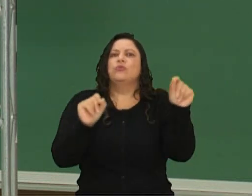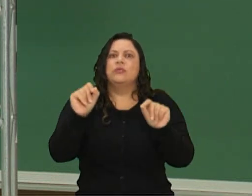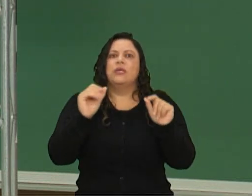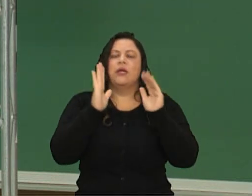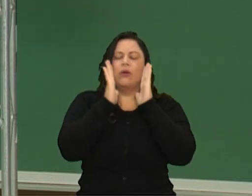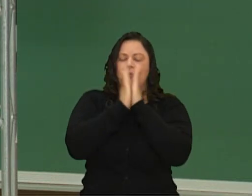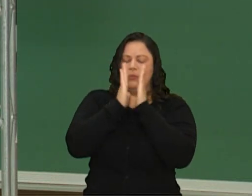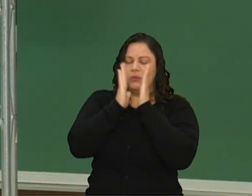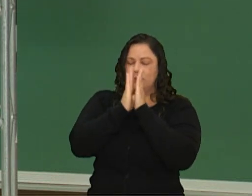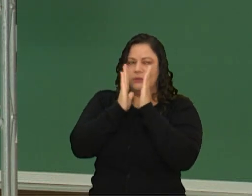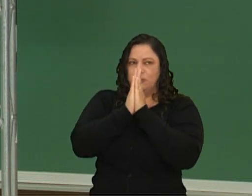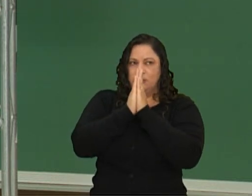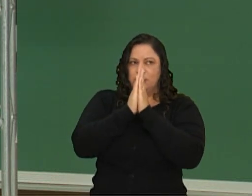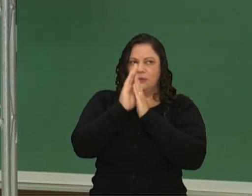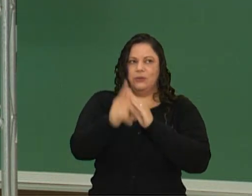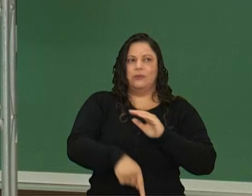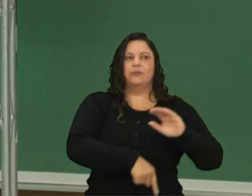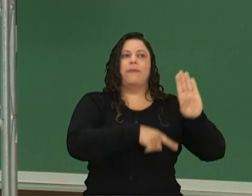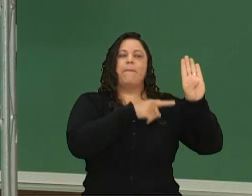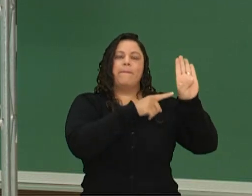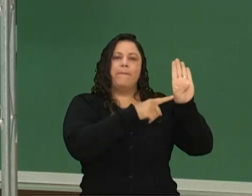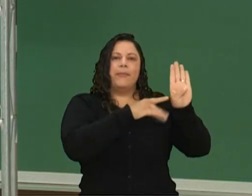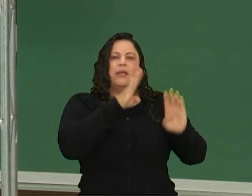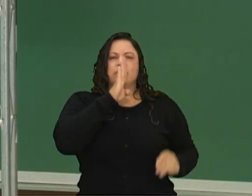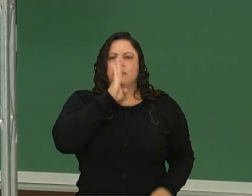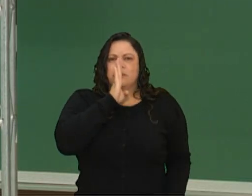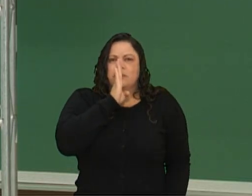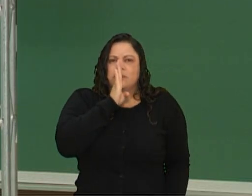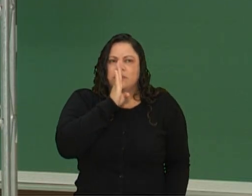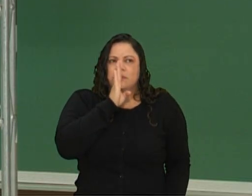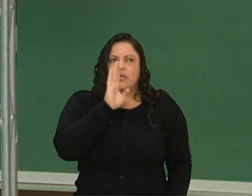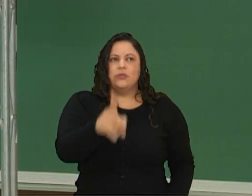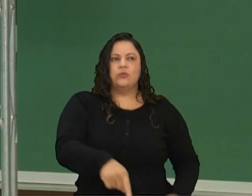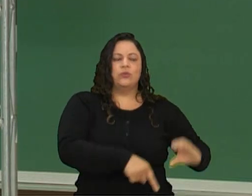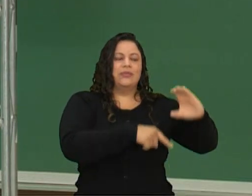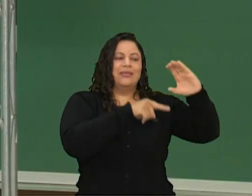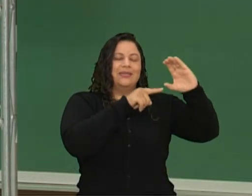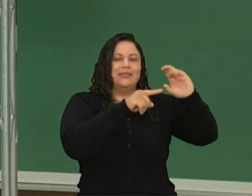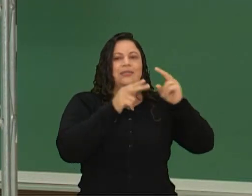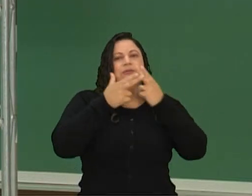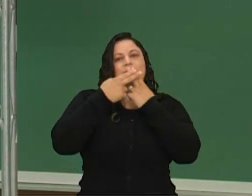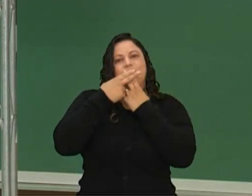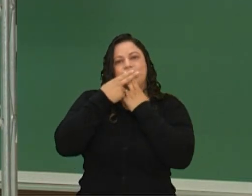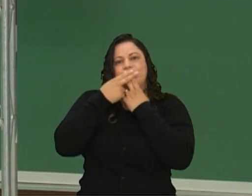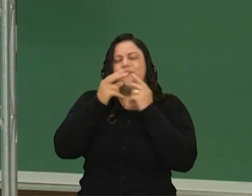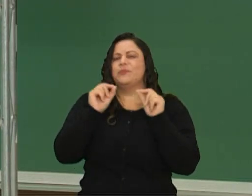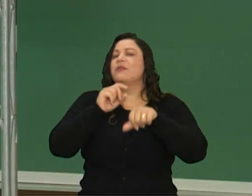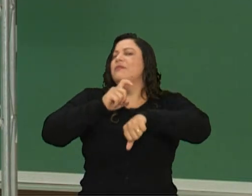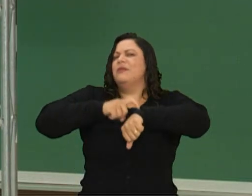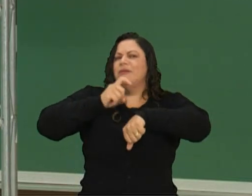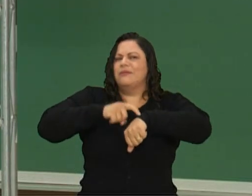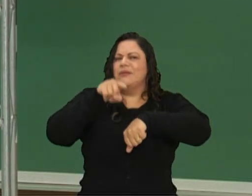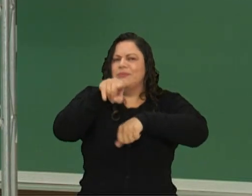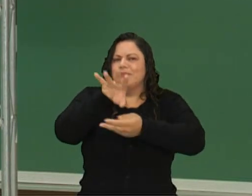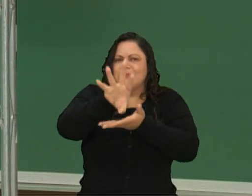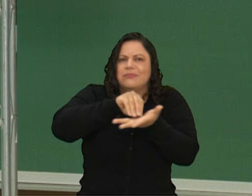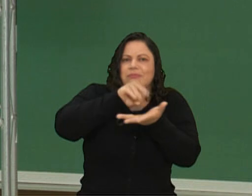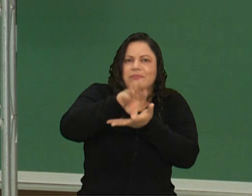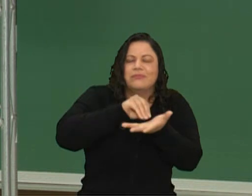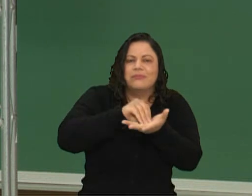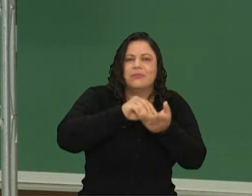silêncio. Ou letra C, de jejum. Vamos dar um tempo para vocês copiarem, escolherem qual alternativa vocês